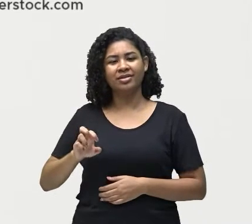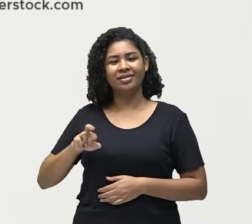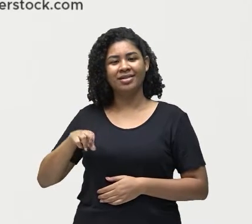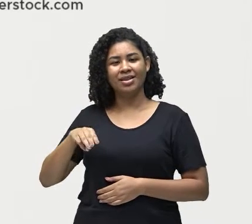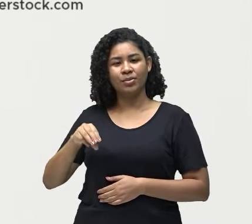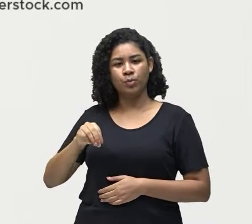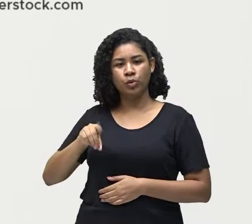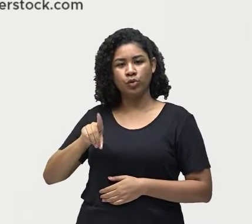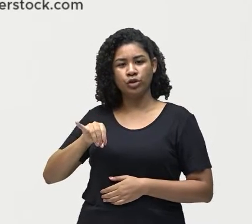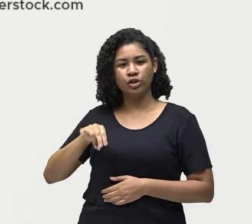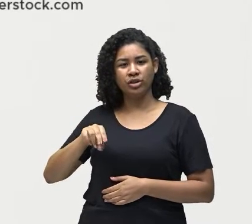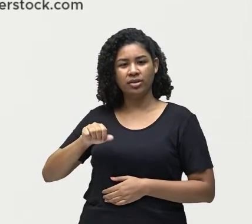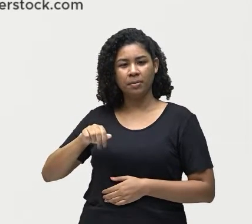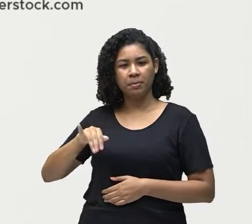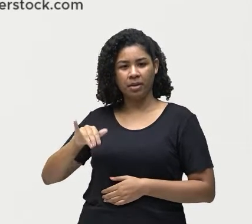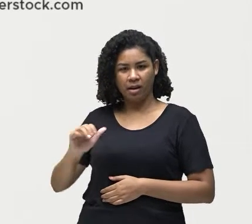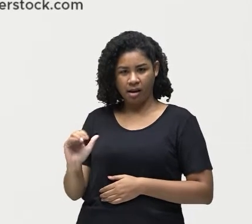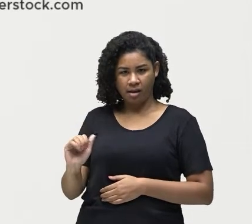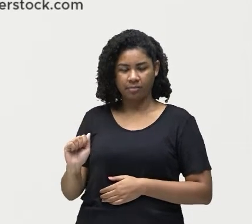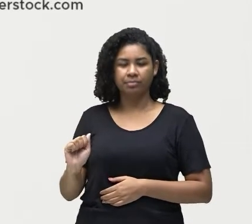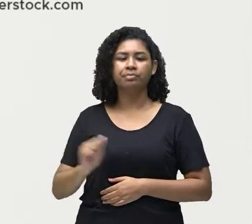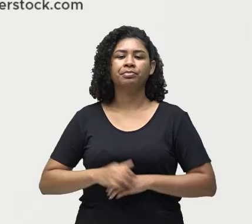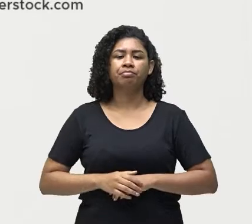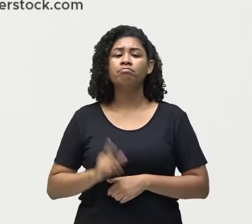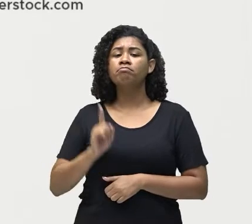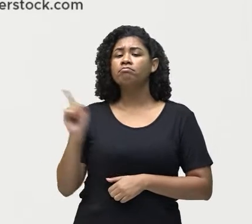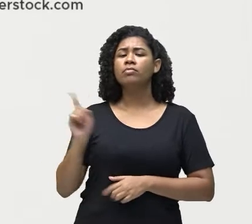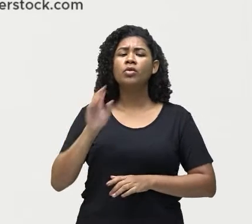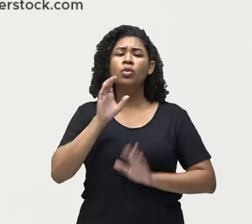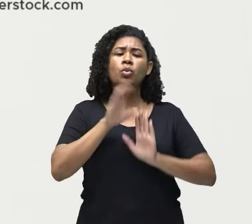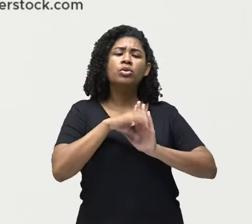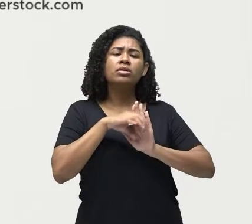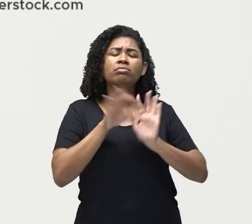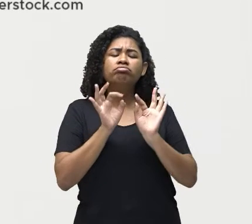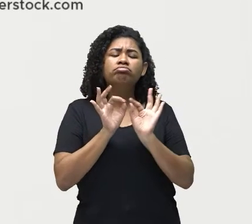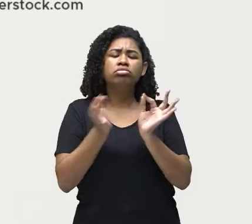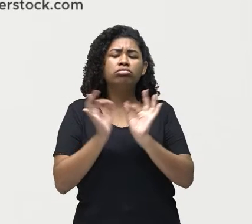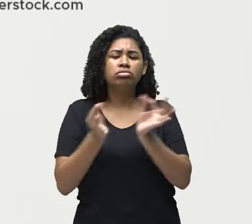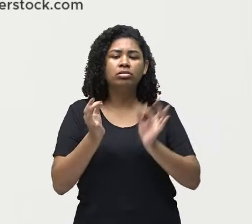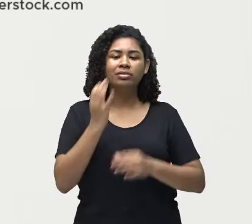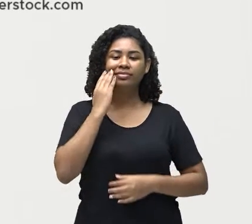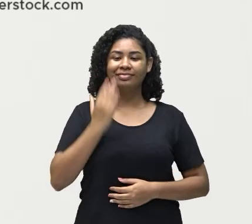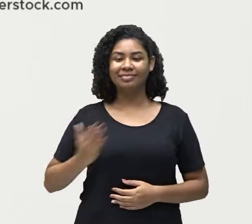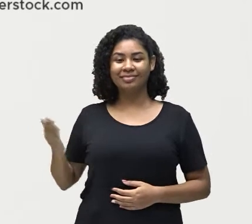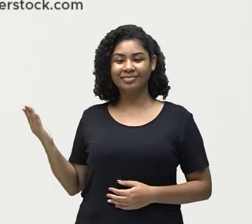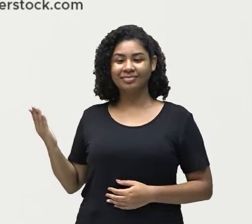E aí a gente traz, né, um conceito bem simples também relacionado à termodinâmica.